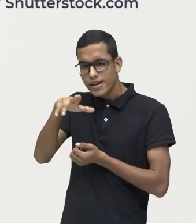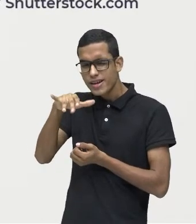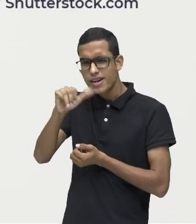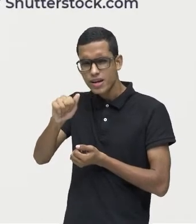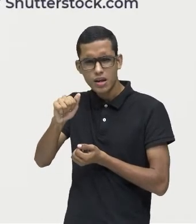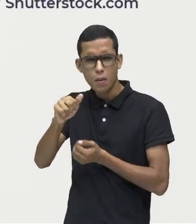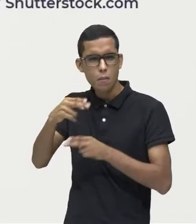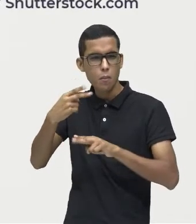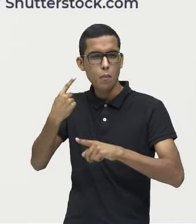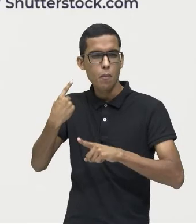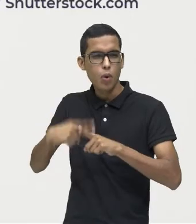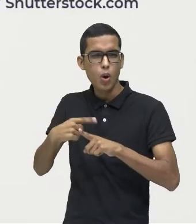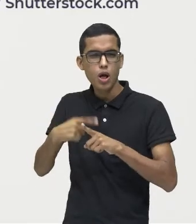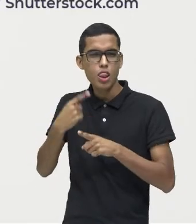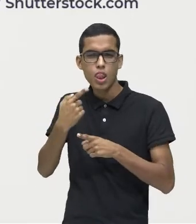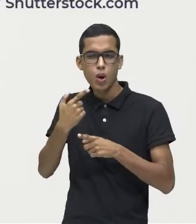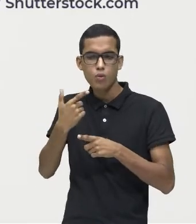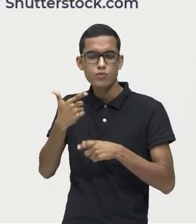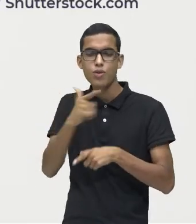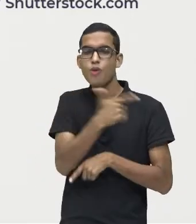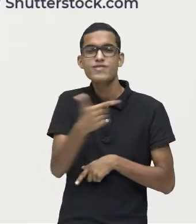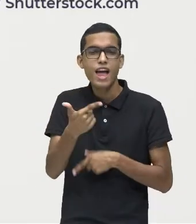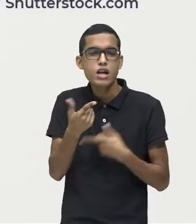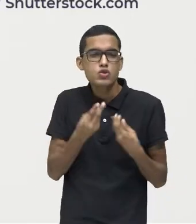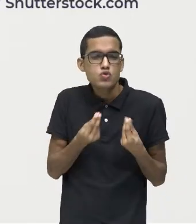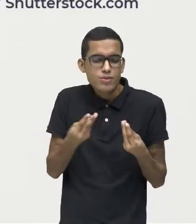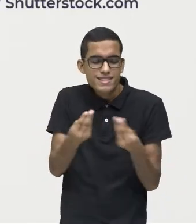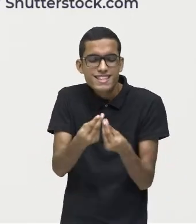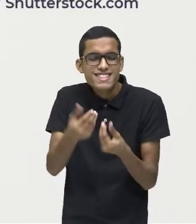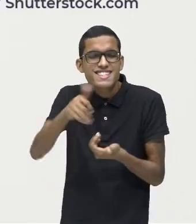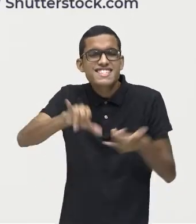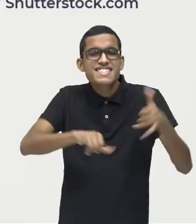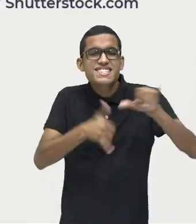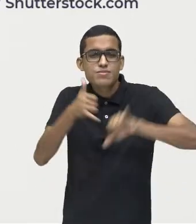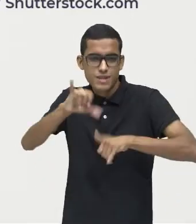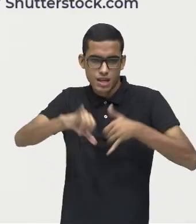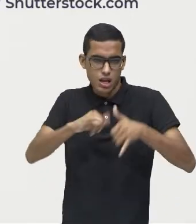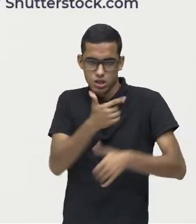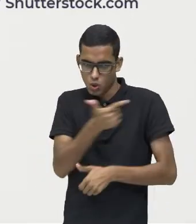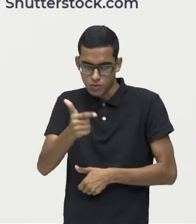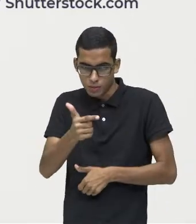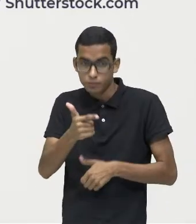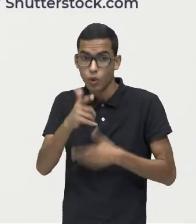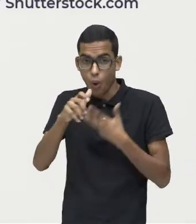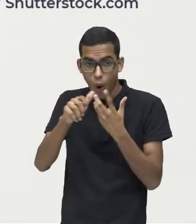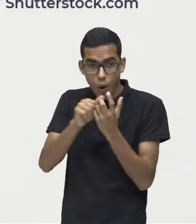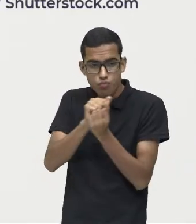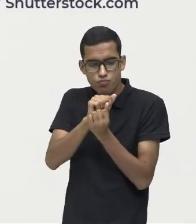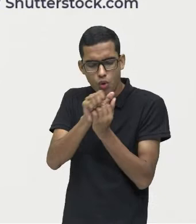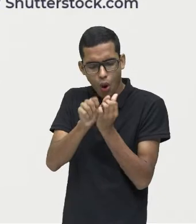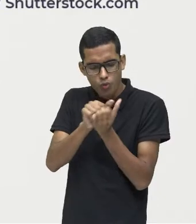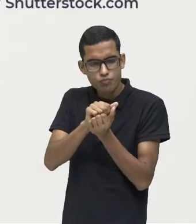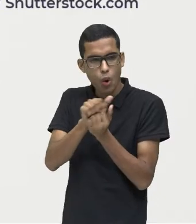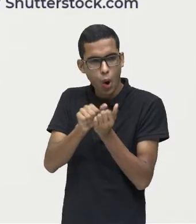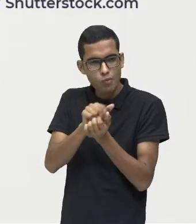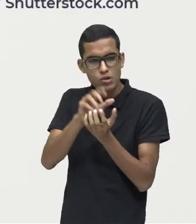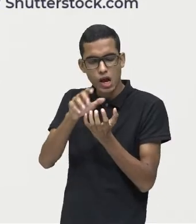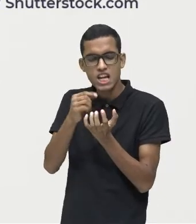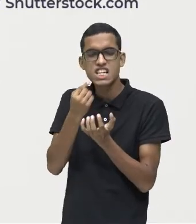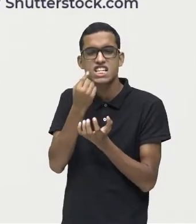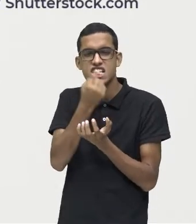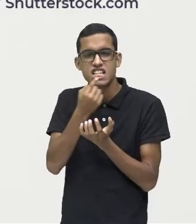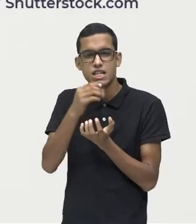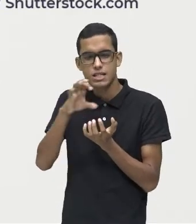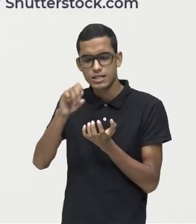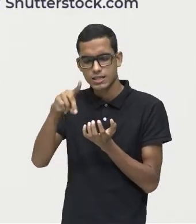por não envolver substâncias químicas que atuam no alimento. A digestão mecânica é realizada pelos dentes, né?